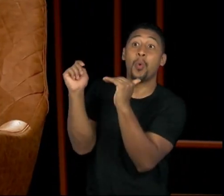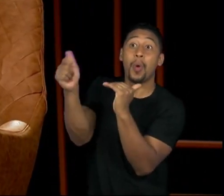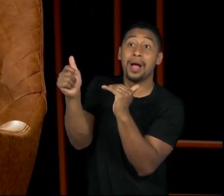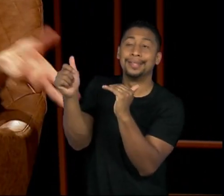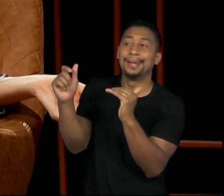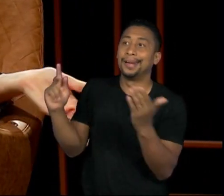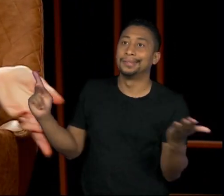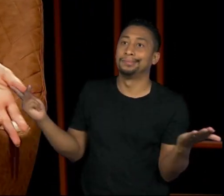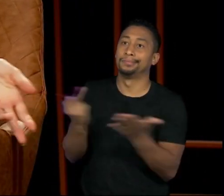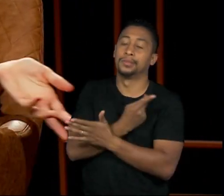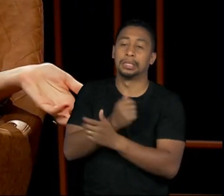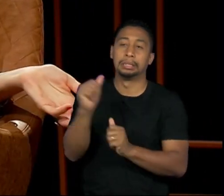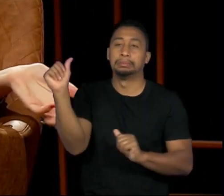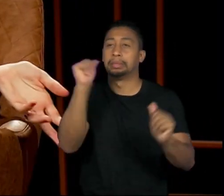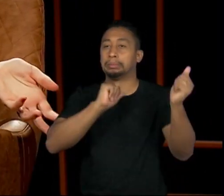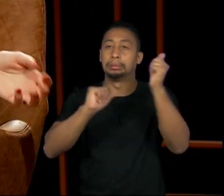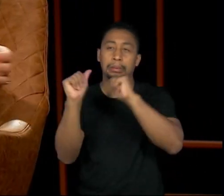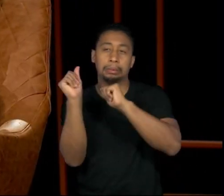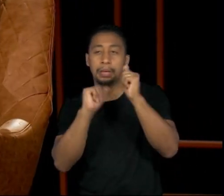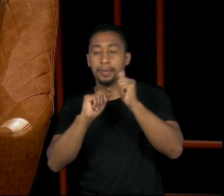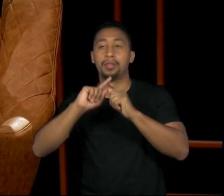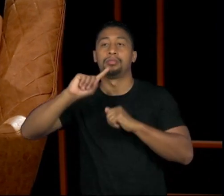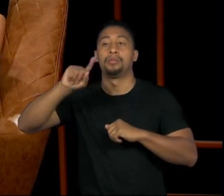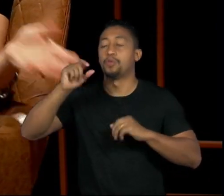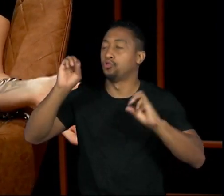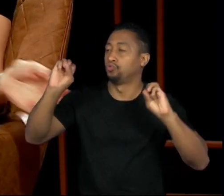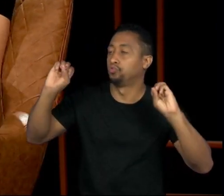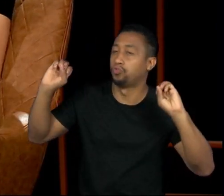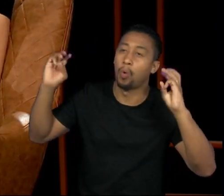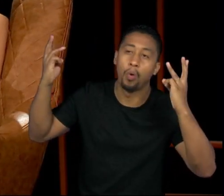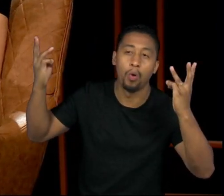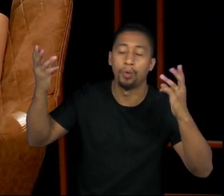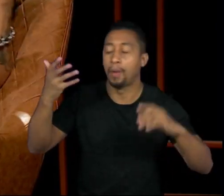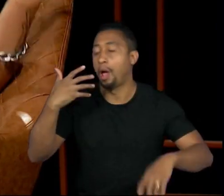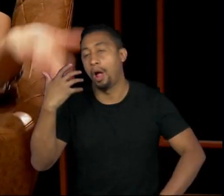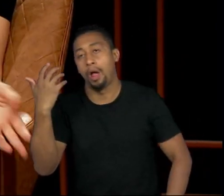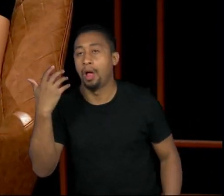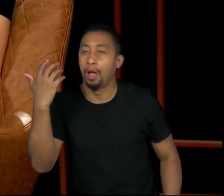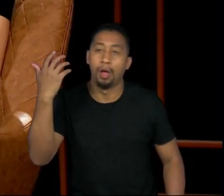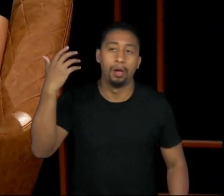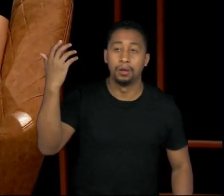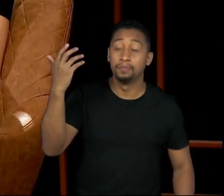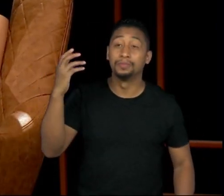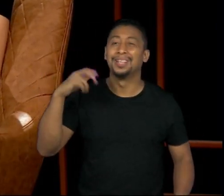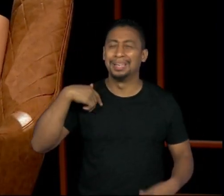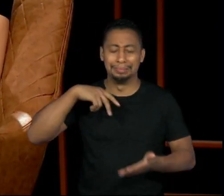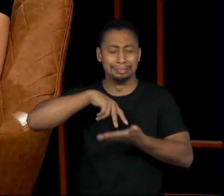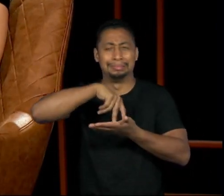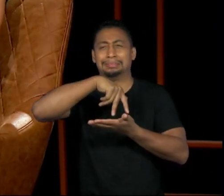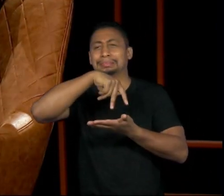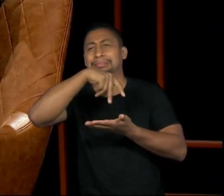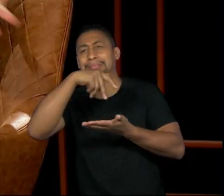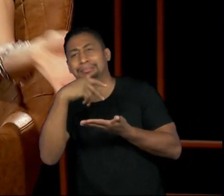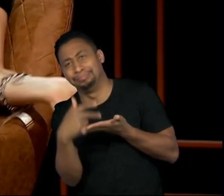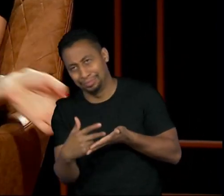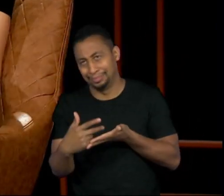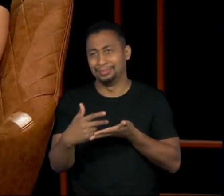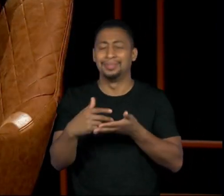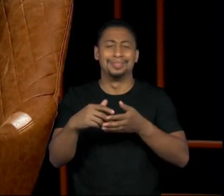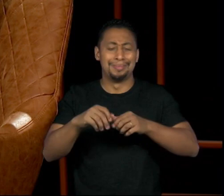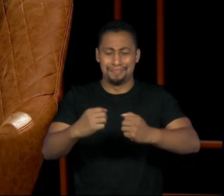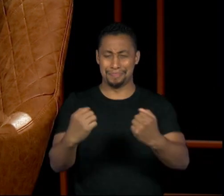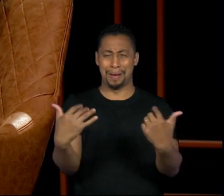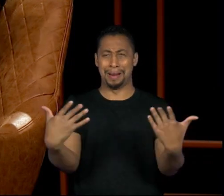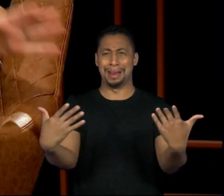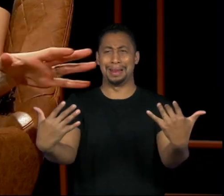a fazer shows muito alcoolizada, passei carão, passei vergonha, caí do palco, tropecei no monitor, a plateia cheia de convidados,